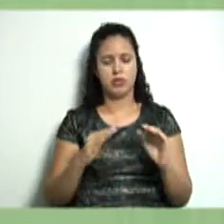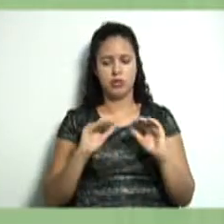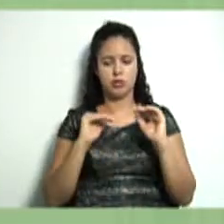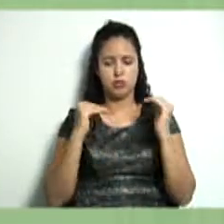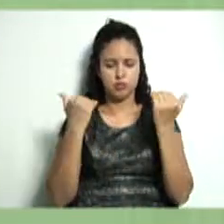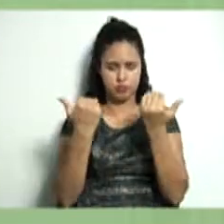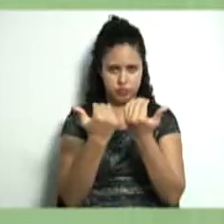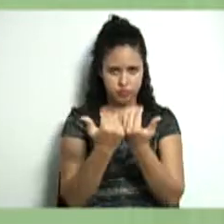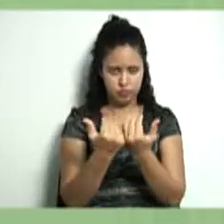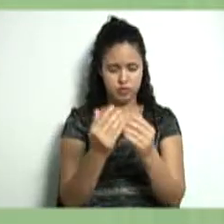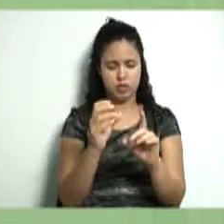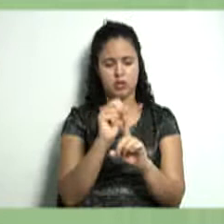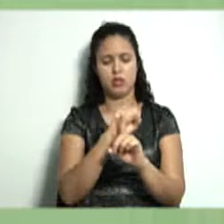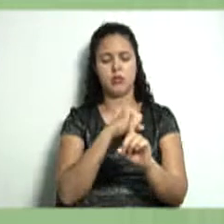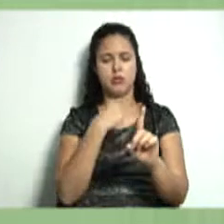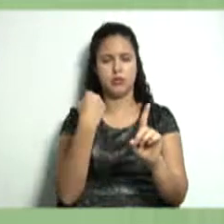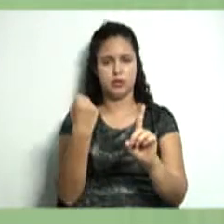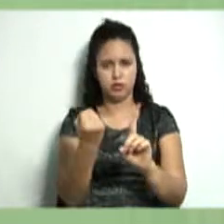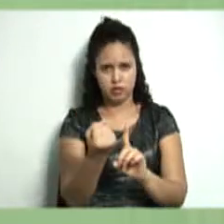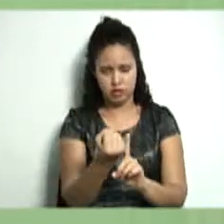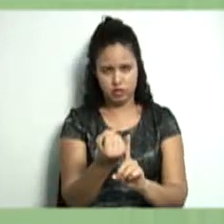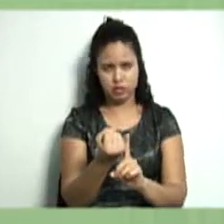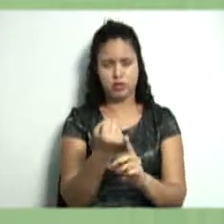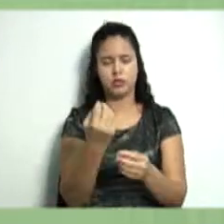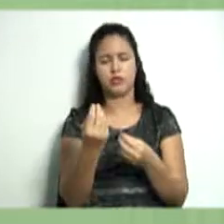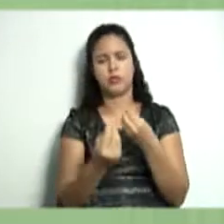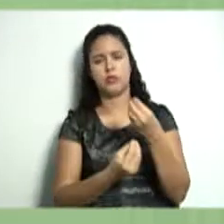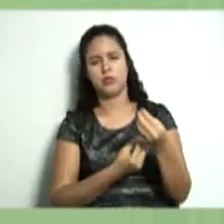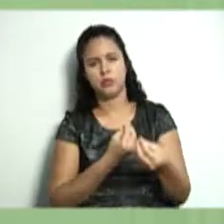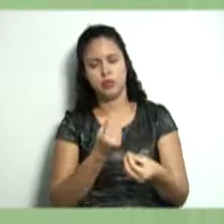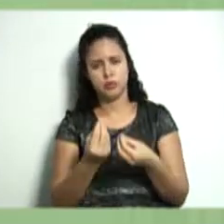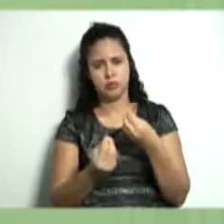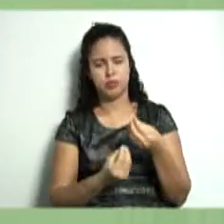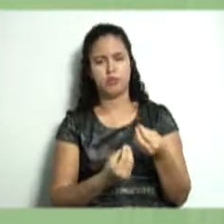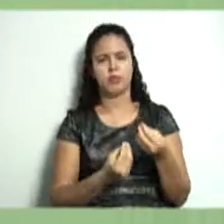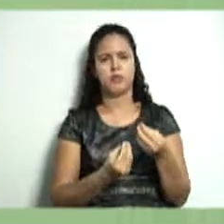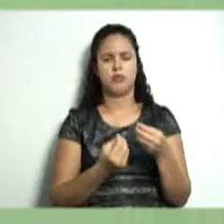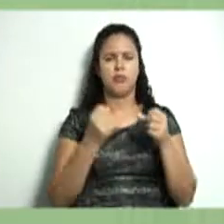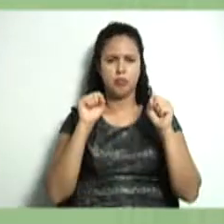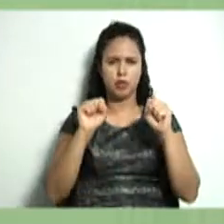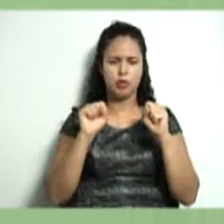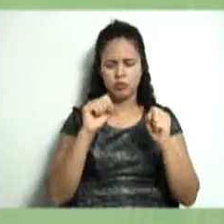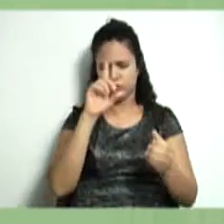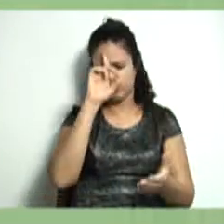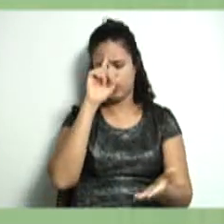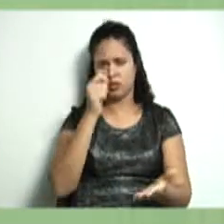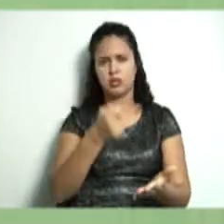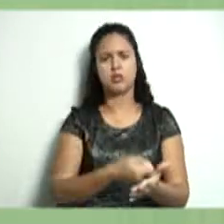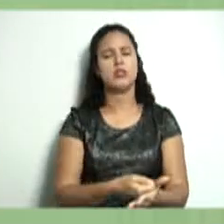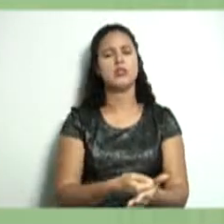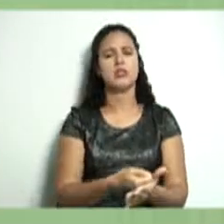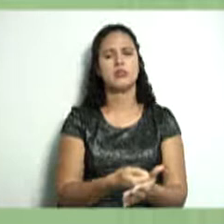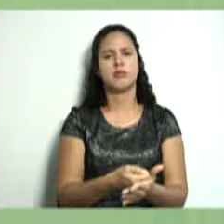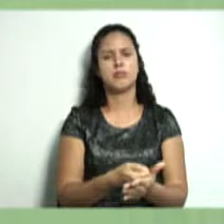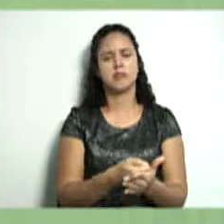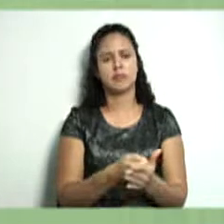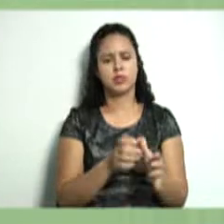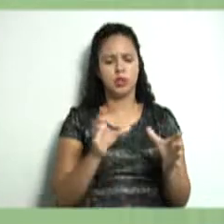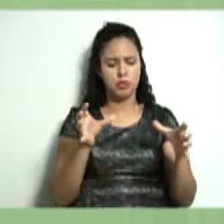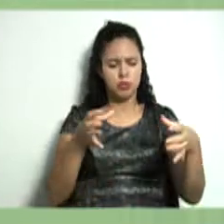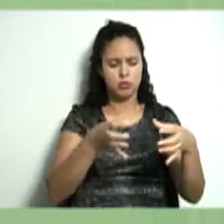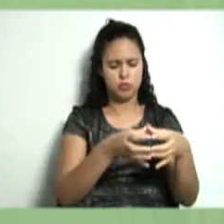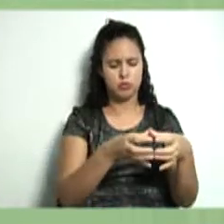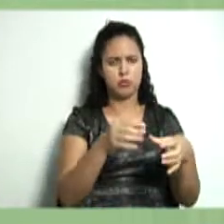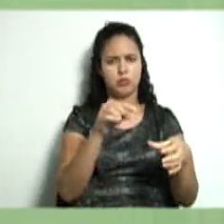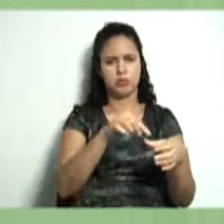sociedade. Lembra, a autonomia da sociedade é a autonomia de poder decidir em